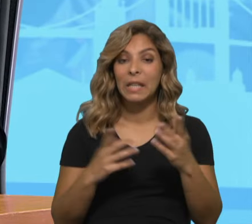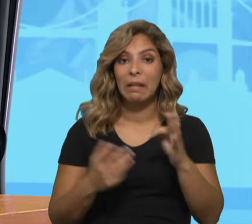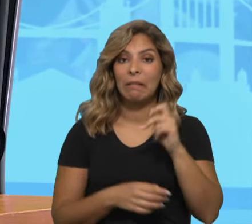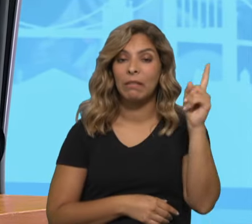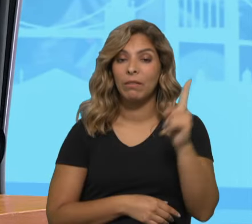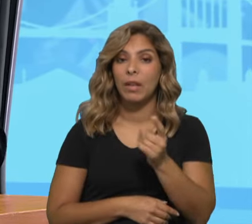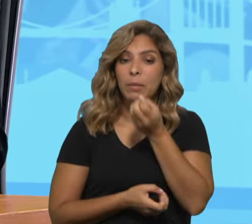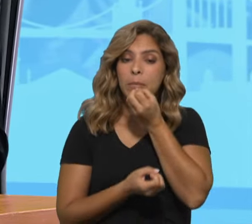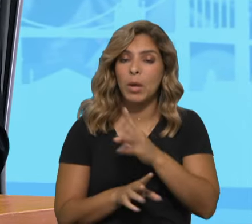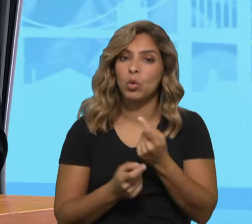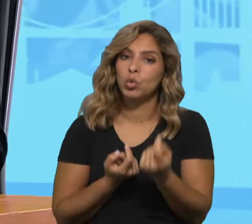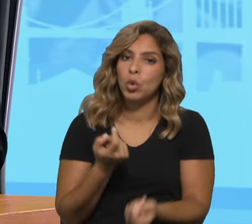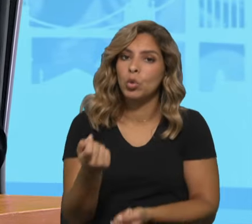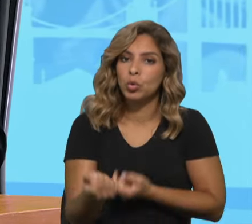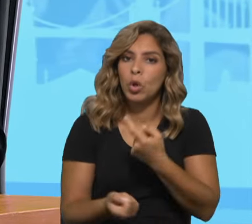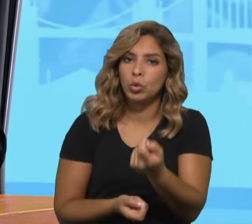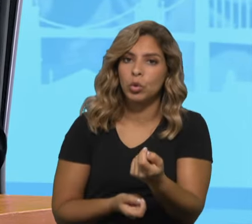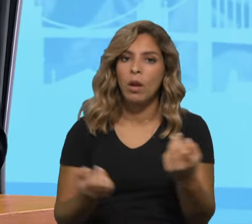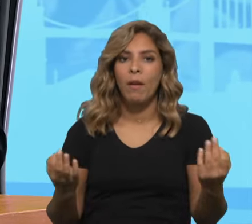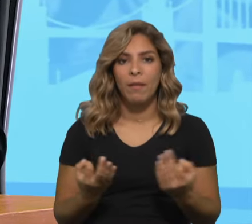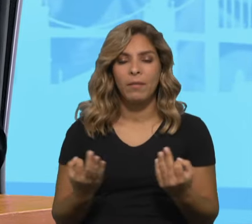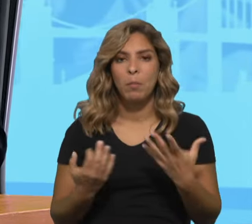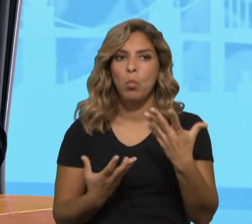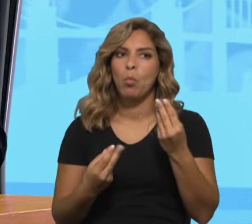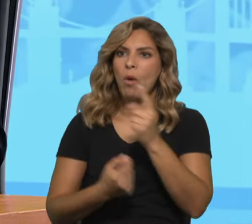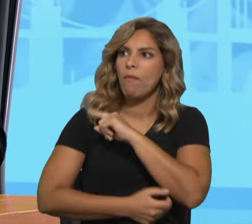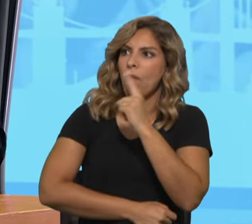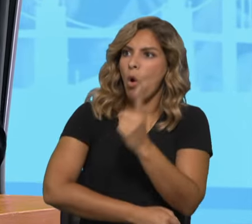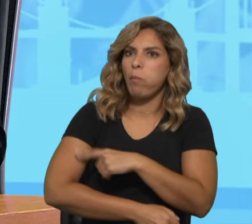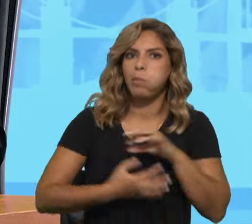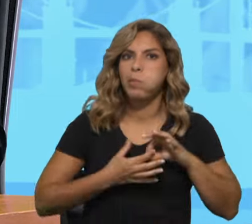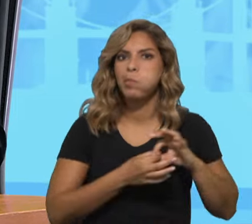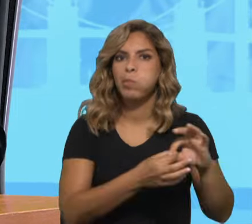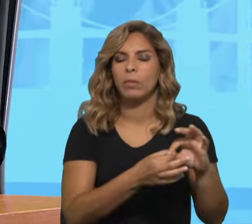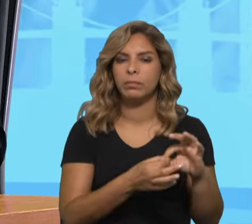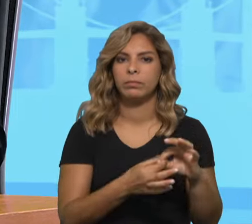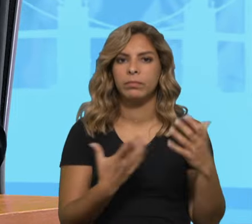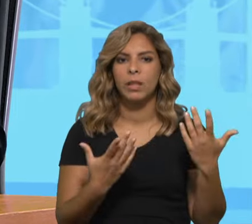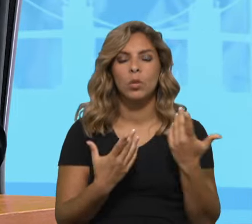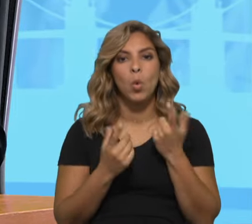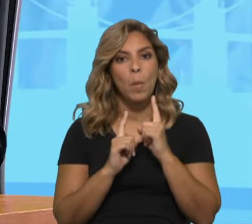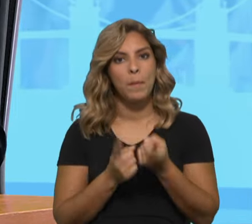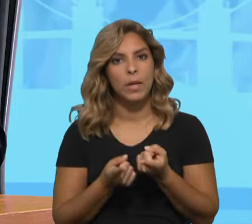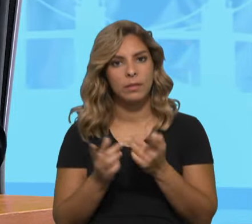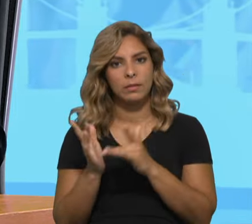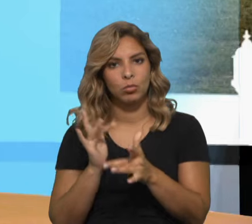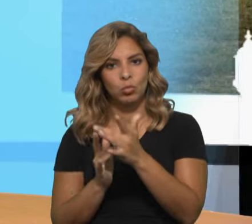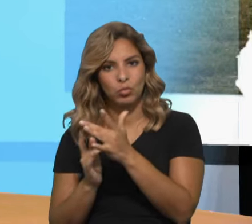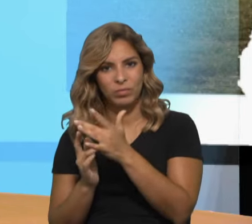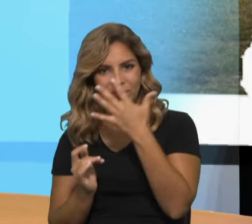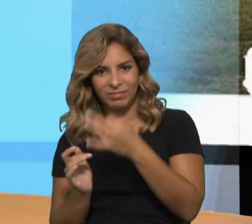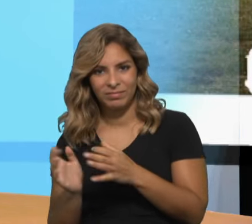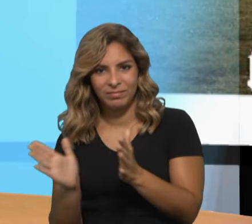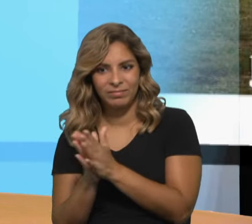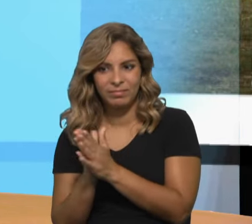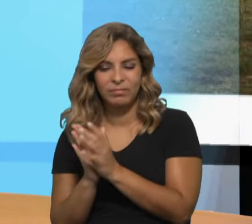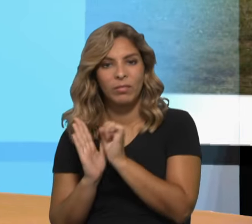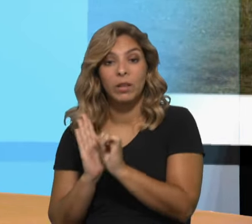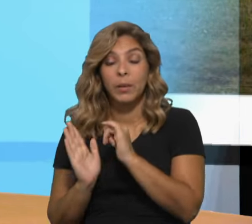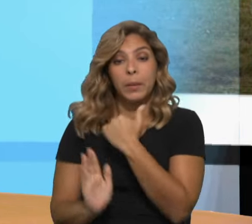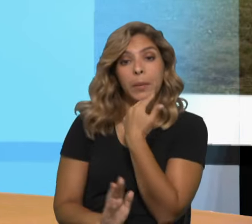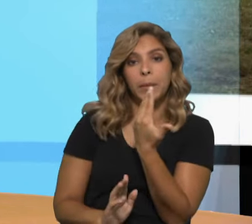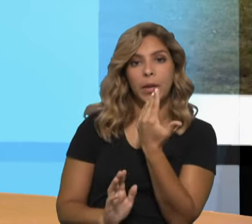portanto, também já não é muito forte, e as comunidades evangélicas têm este dom, este jeito